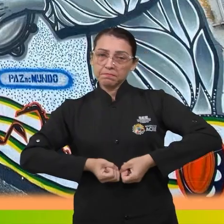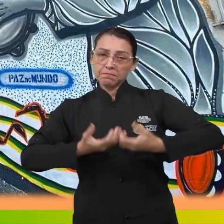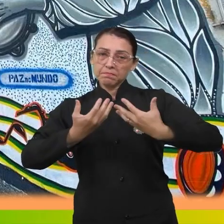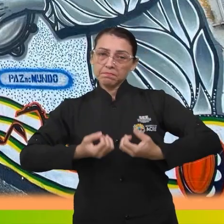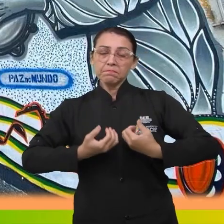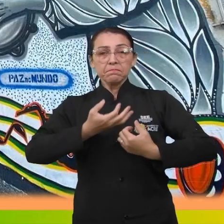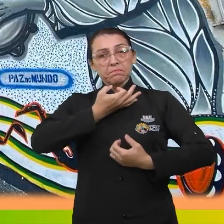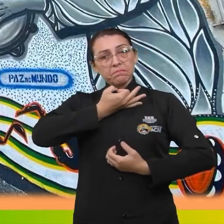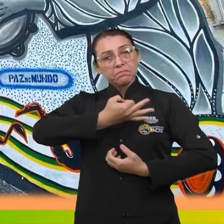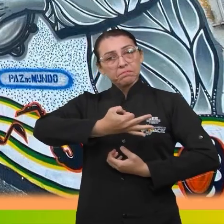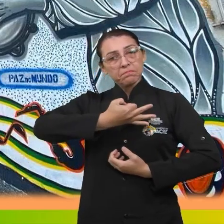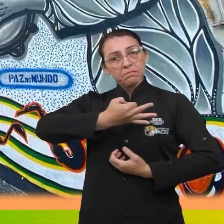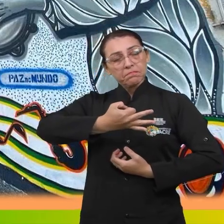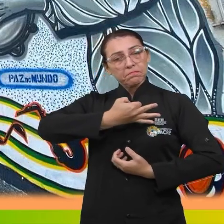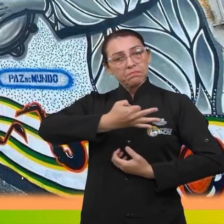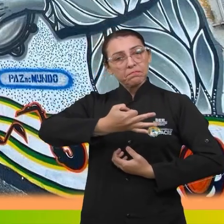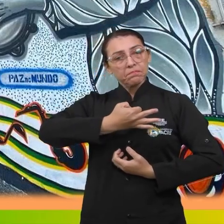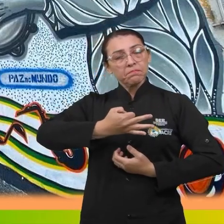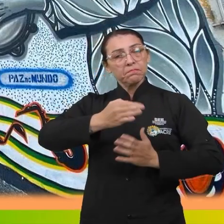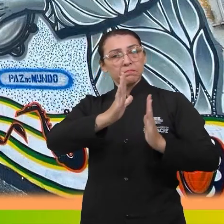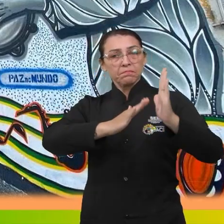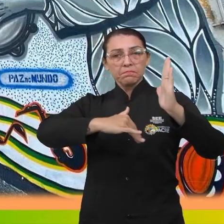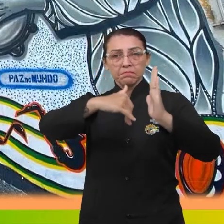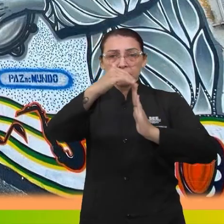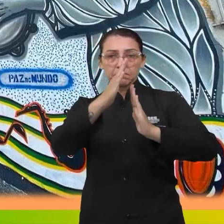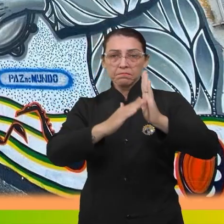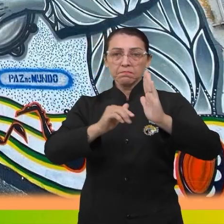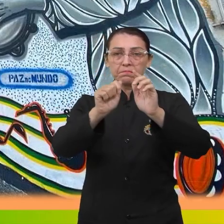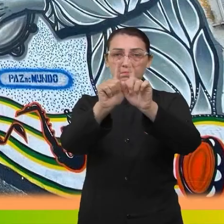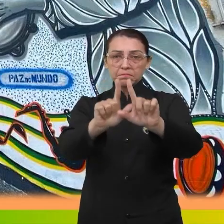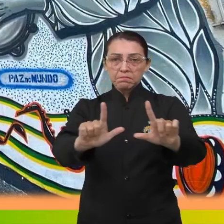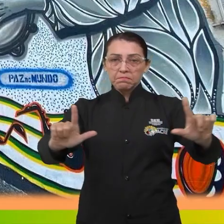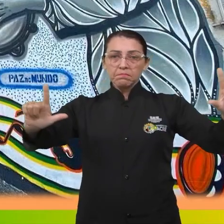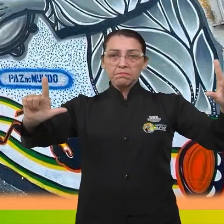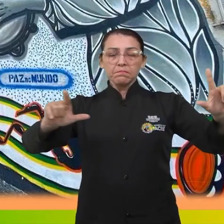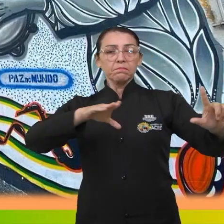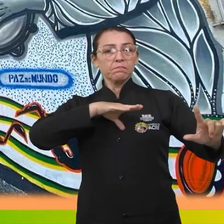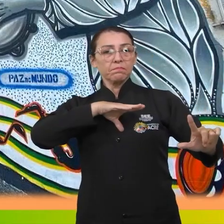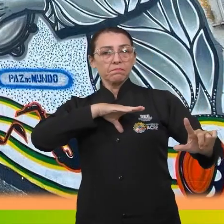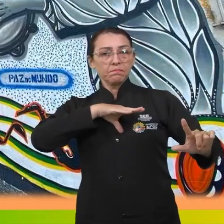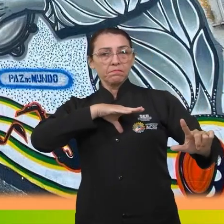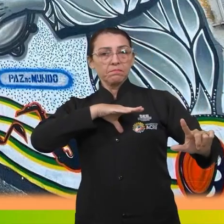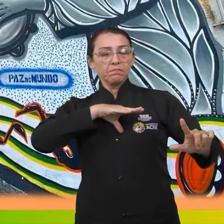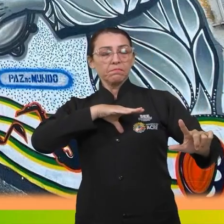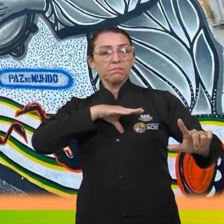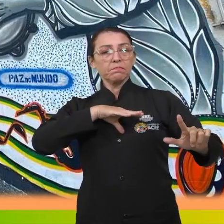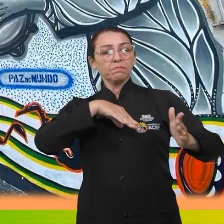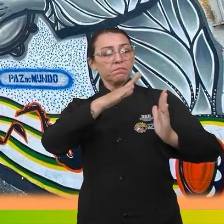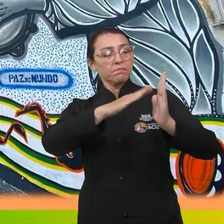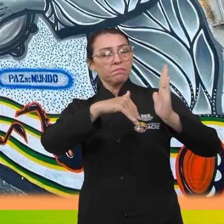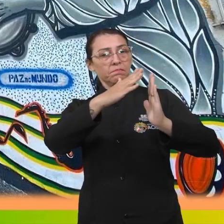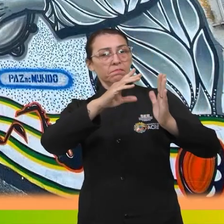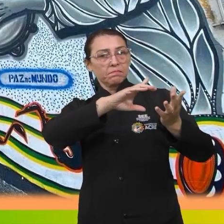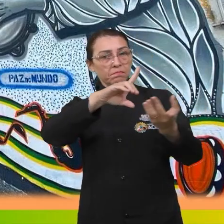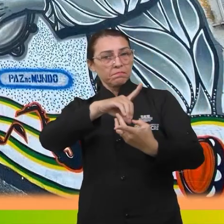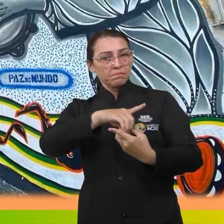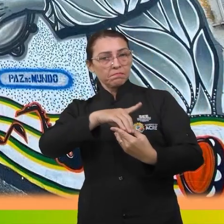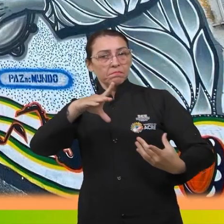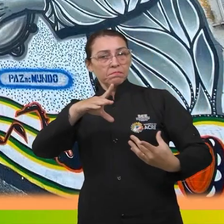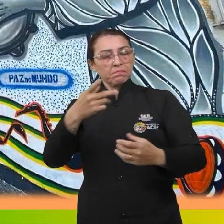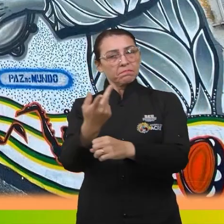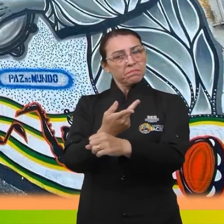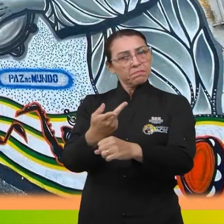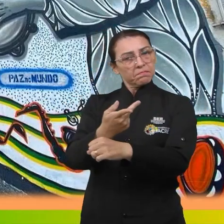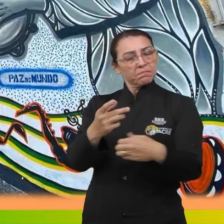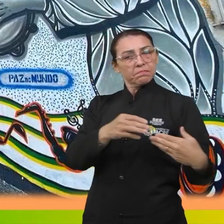e da opinião através de pinturas que são feitas em espaços urbanos. Então, essas pinturas, elas são democráticas, elas